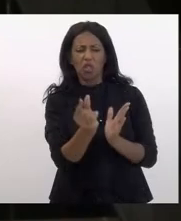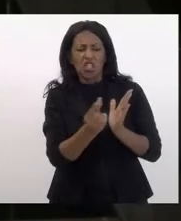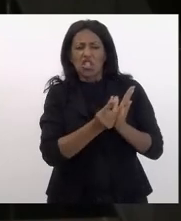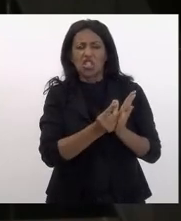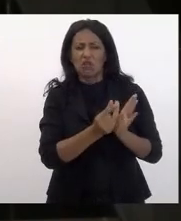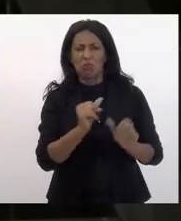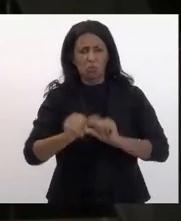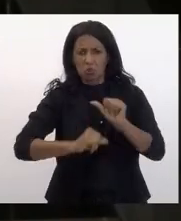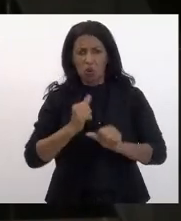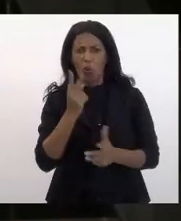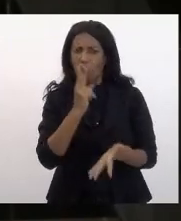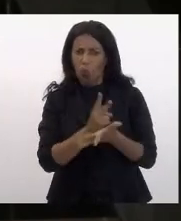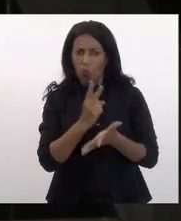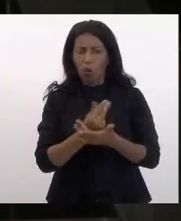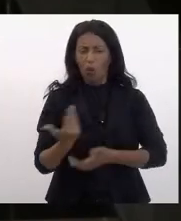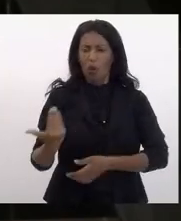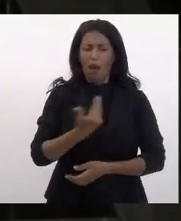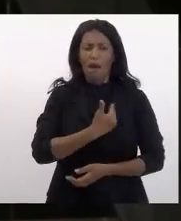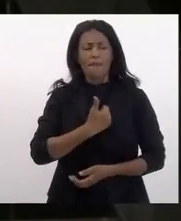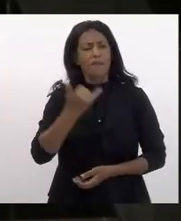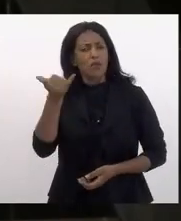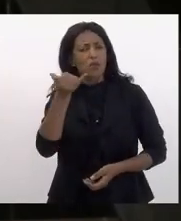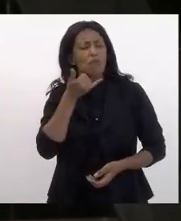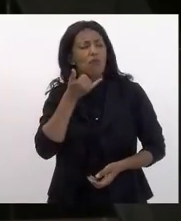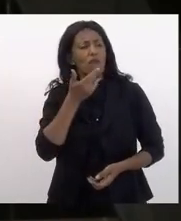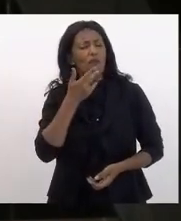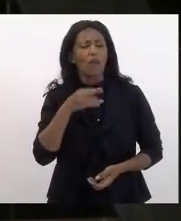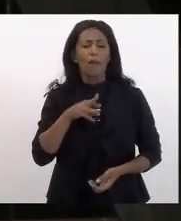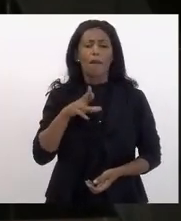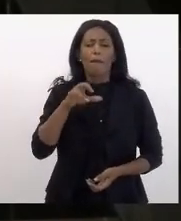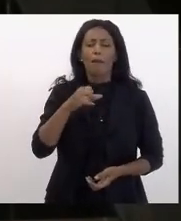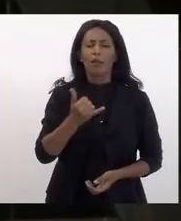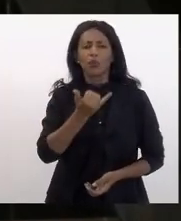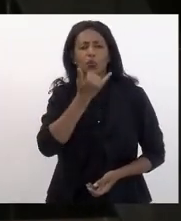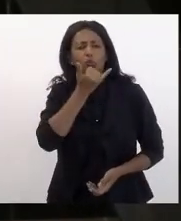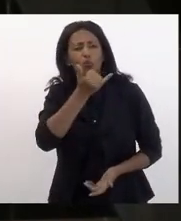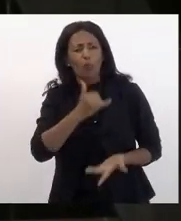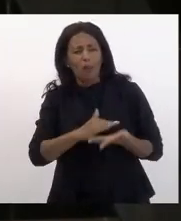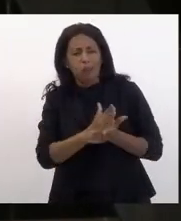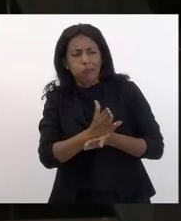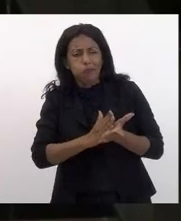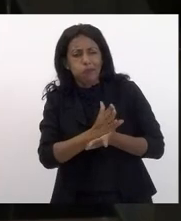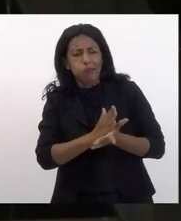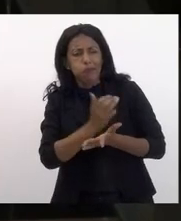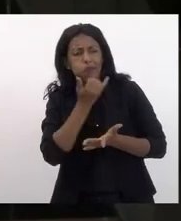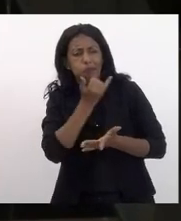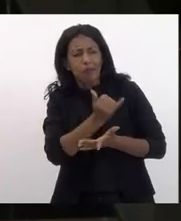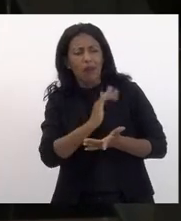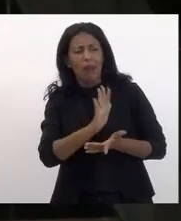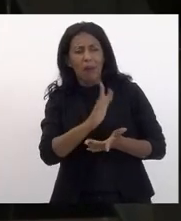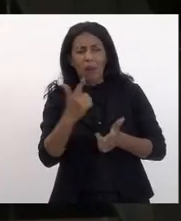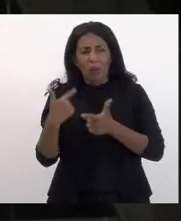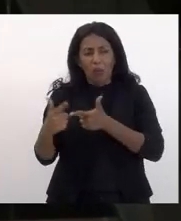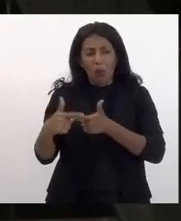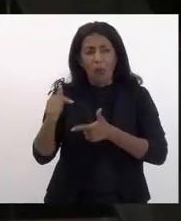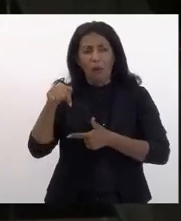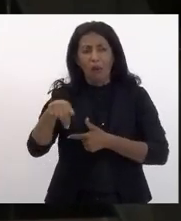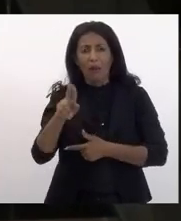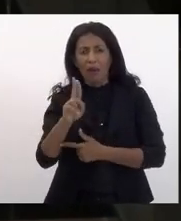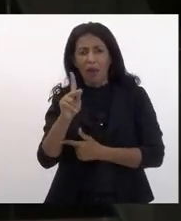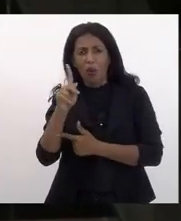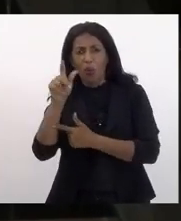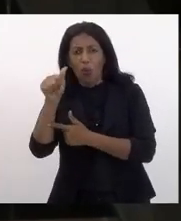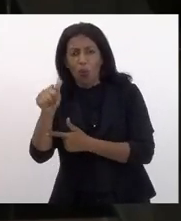eleito. Um amigo me ligou, Márcio, me desculpe te incomodar, mas a situação aqui na